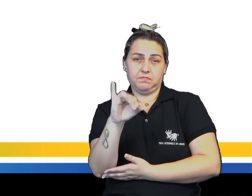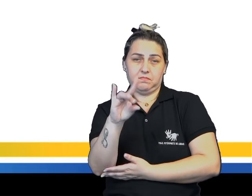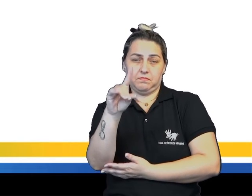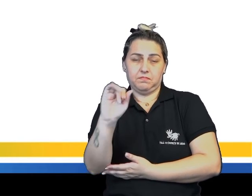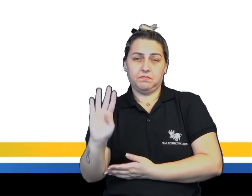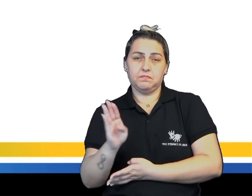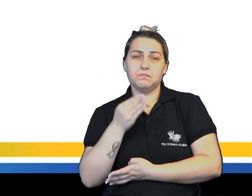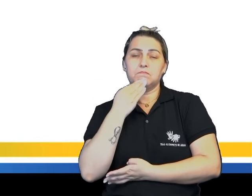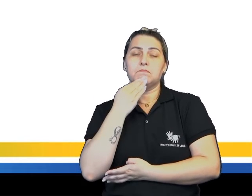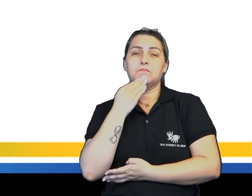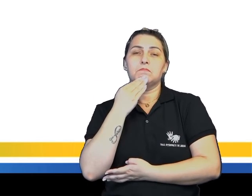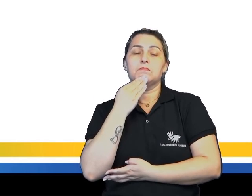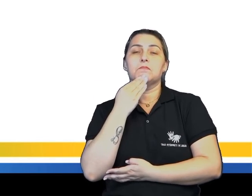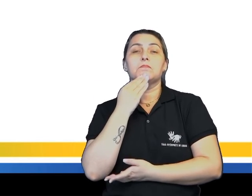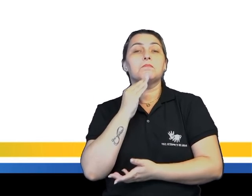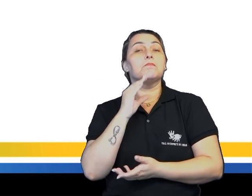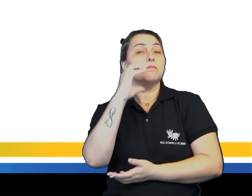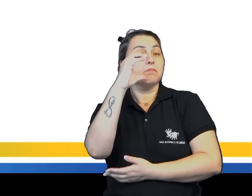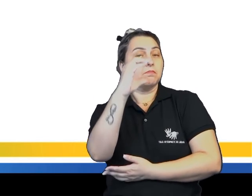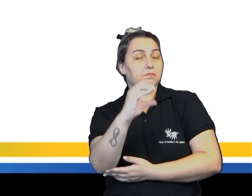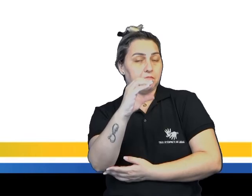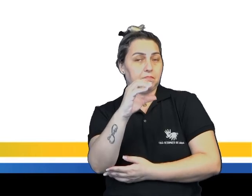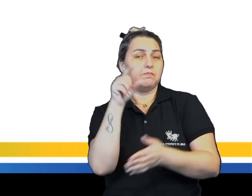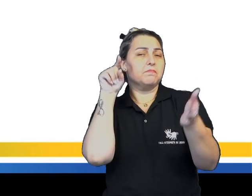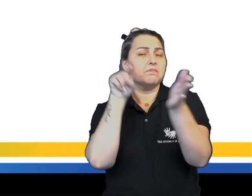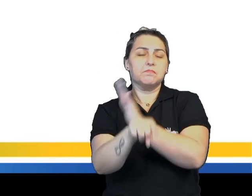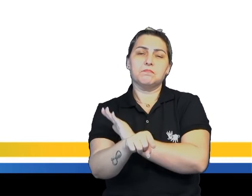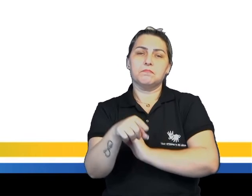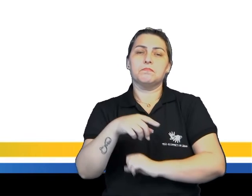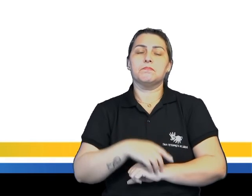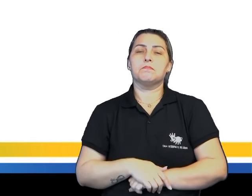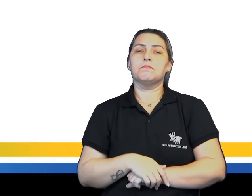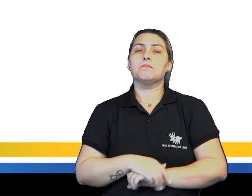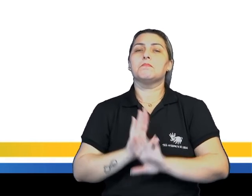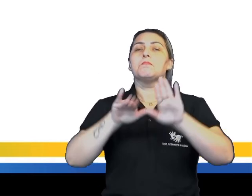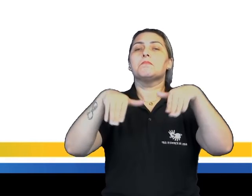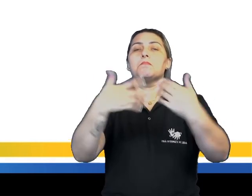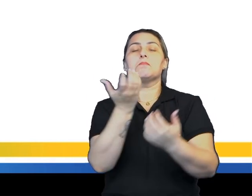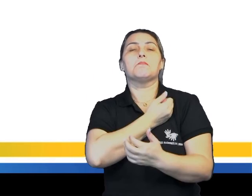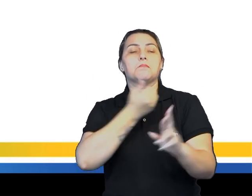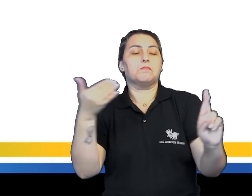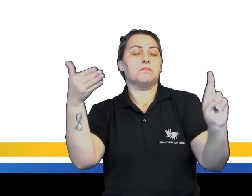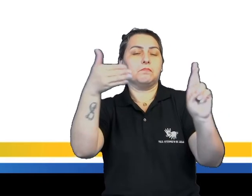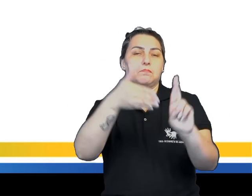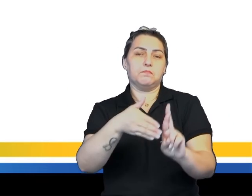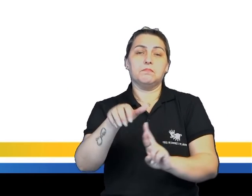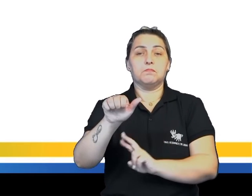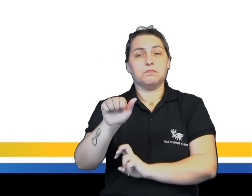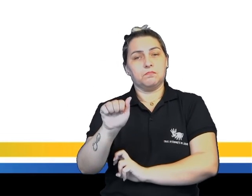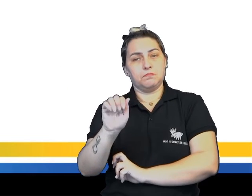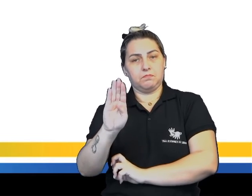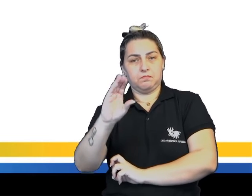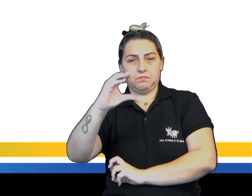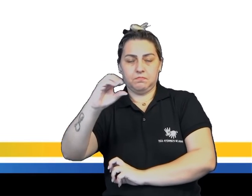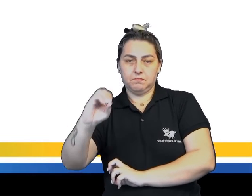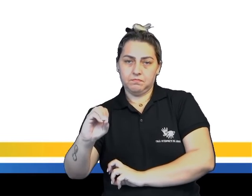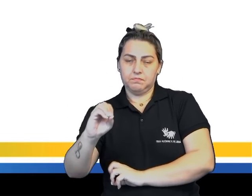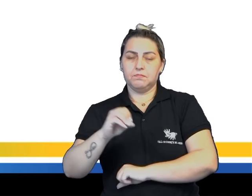milhar. E a letra C, ela pergunta o seguinte, que número está representado nesse